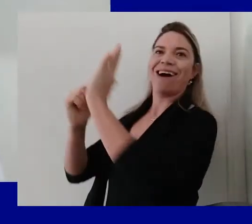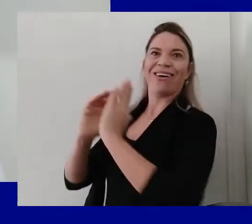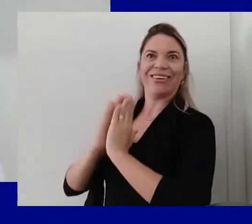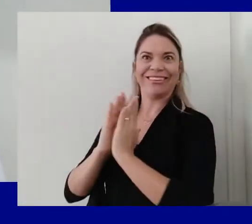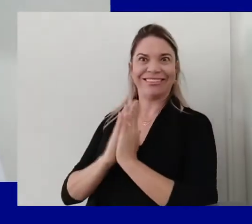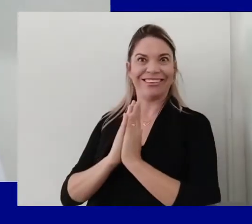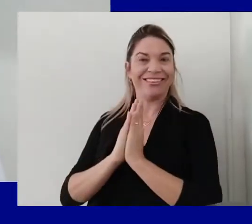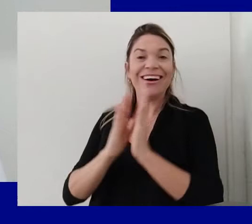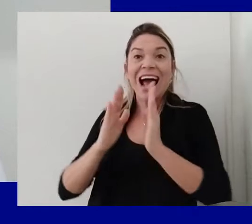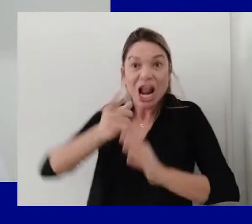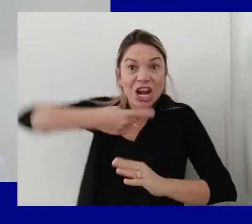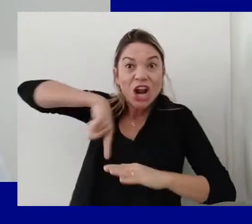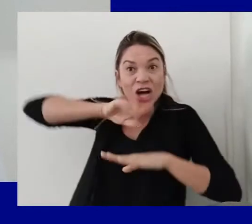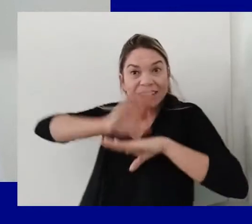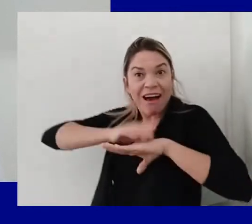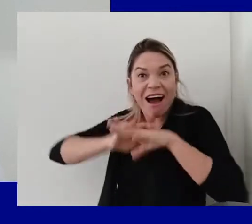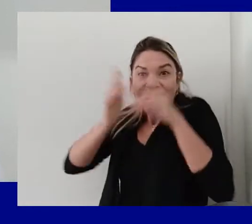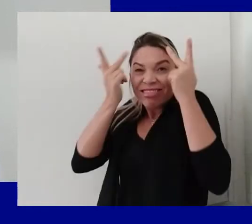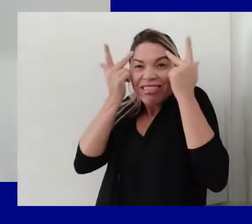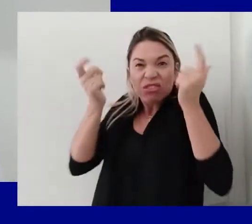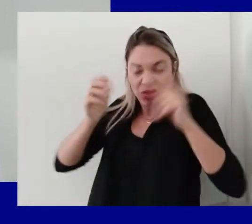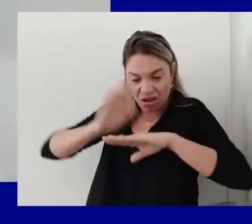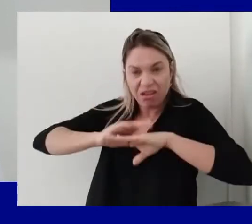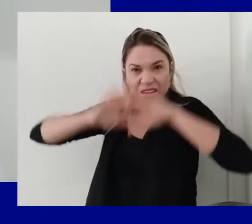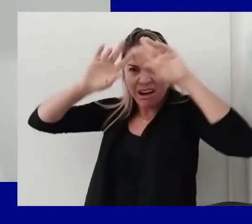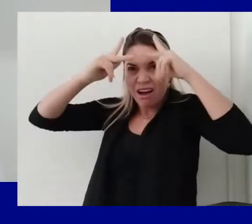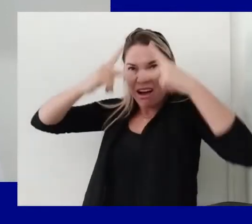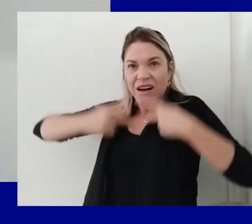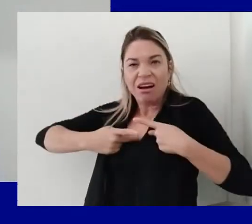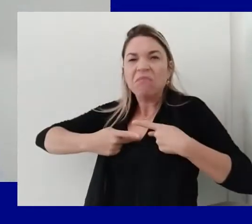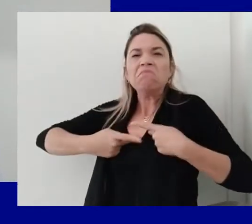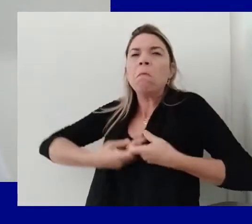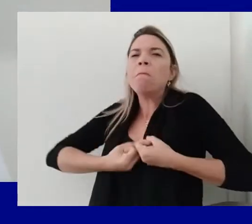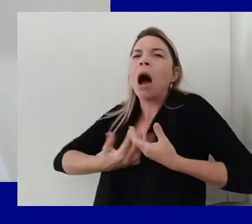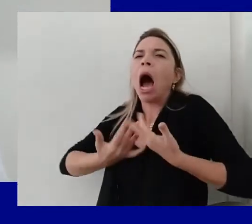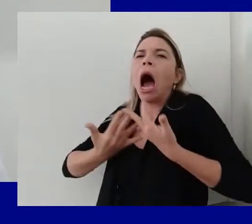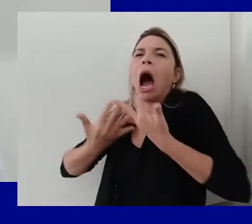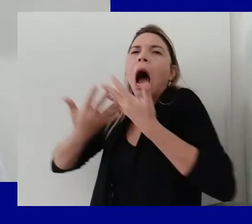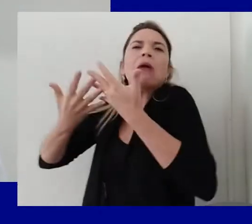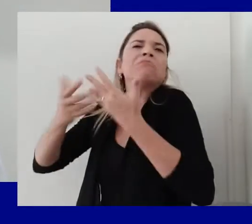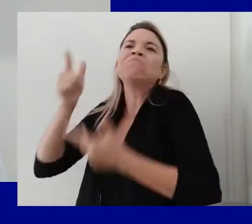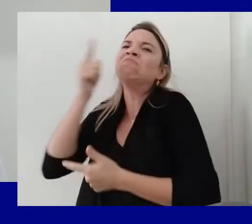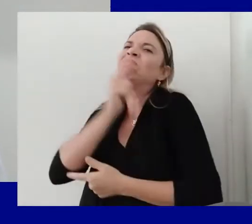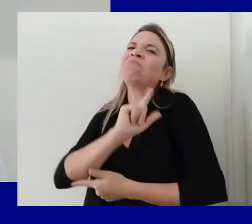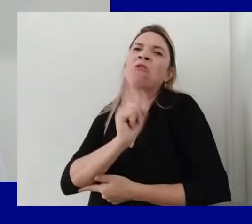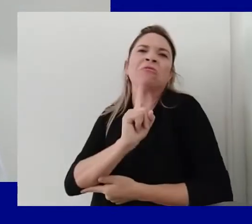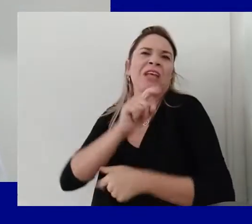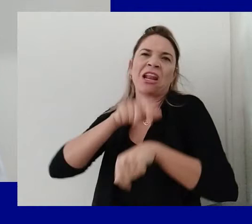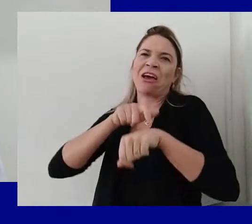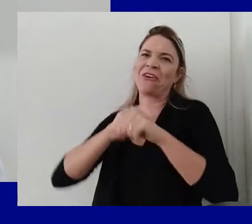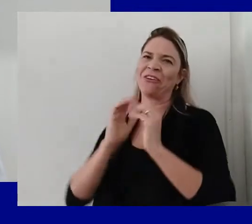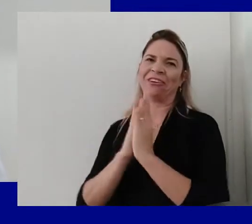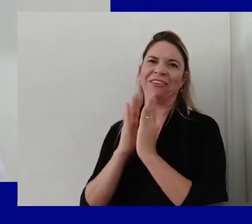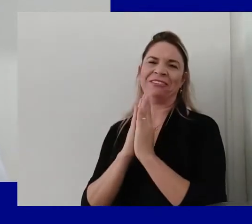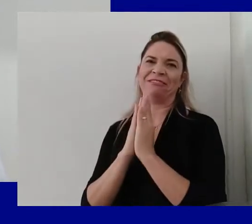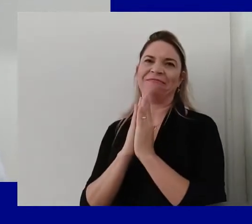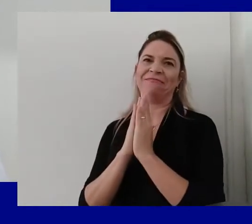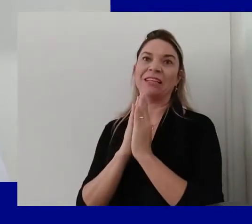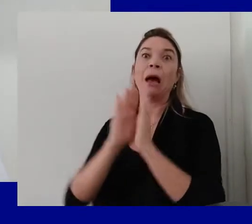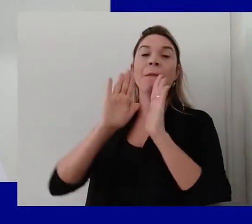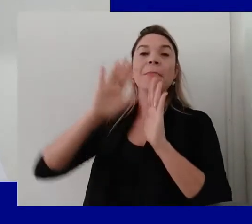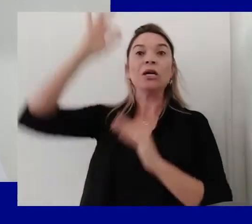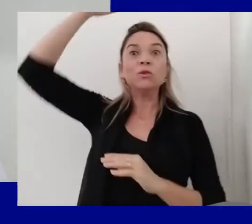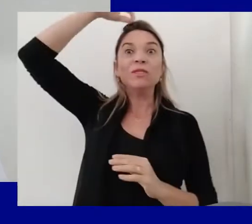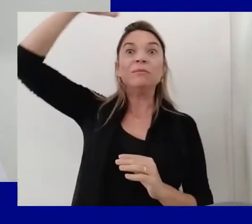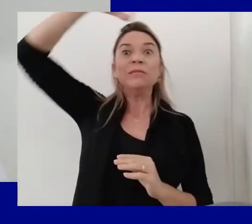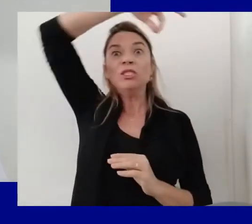de expressar os nossos sentimentos quando não sabemos o que dizer. O Espírito de Deus, o próprio Deus